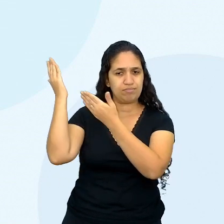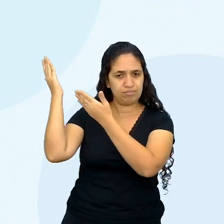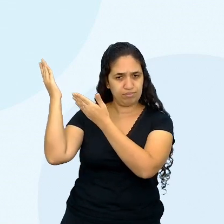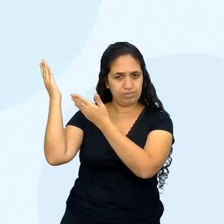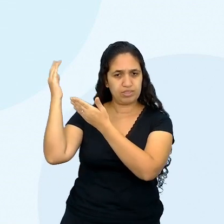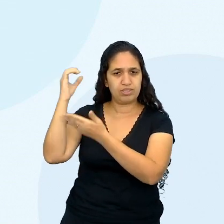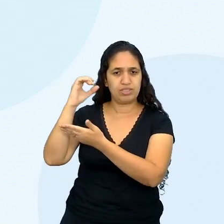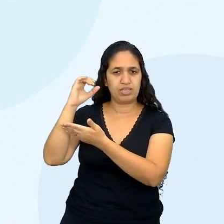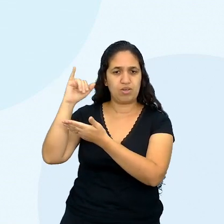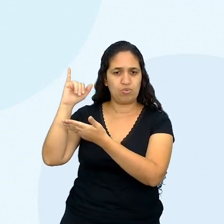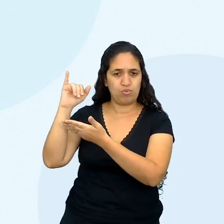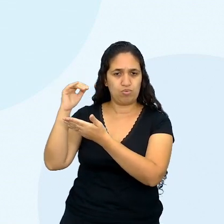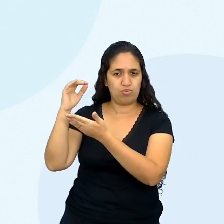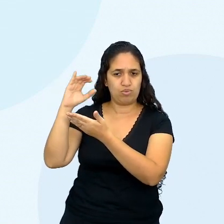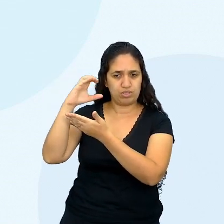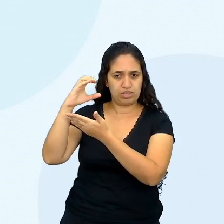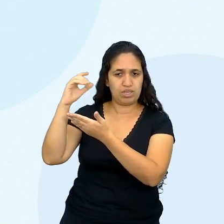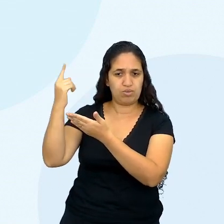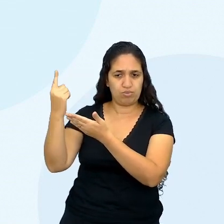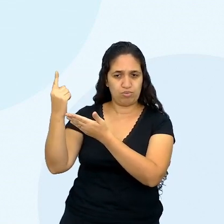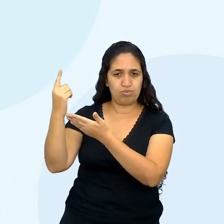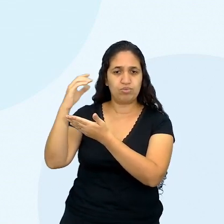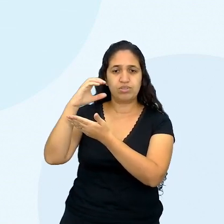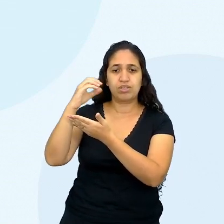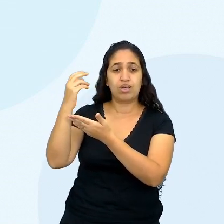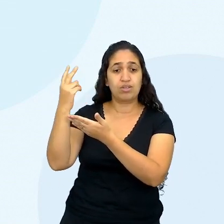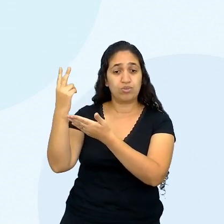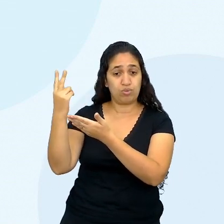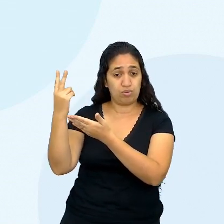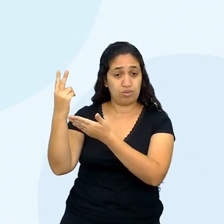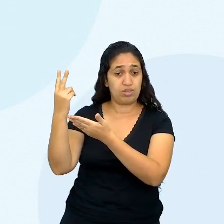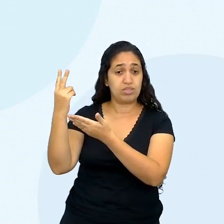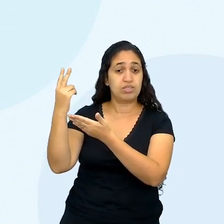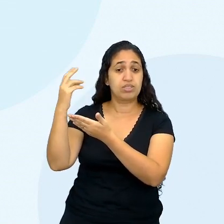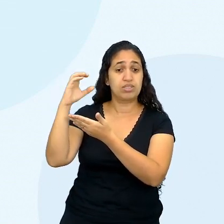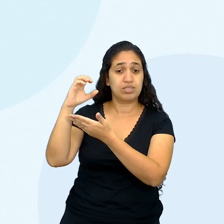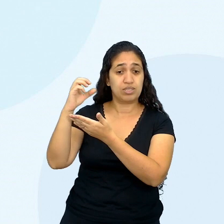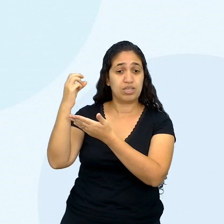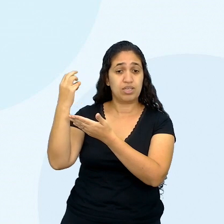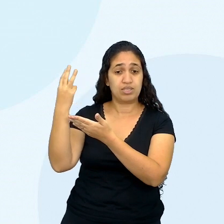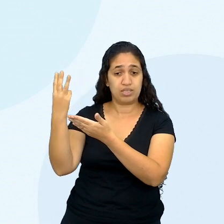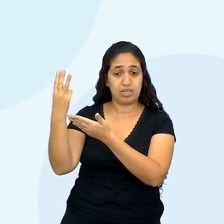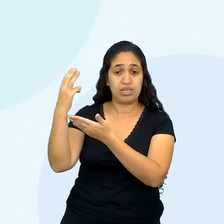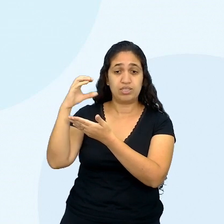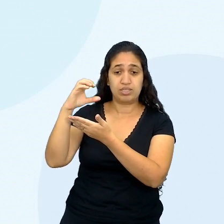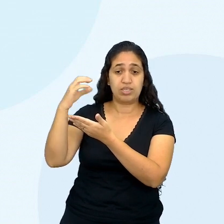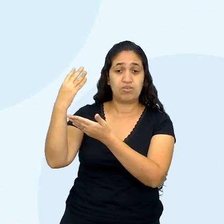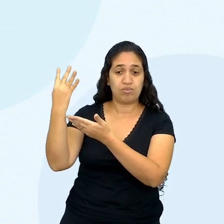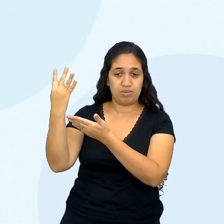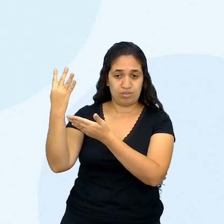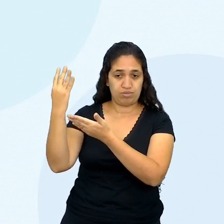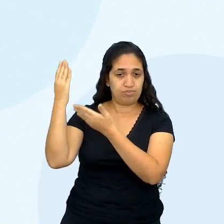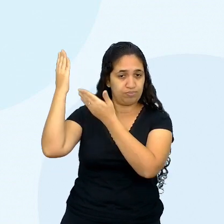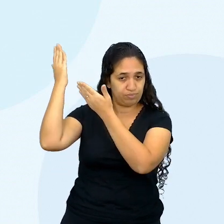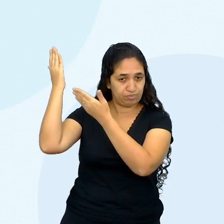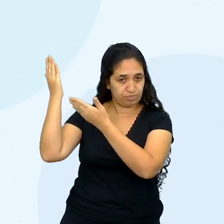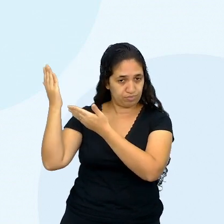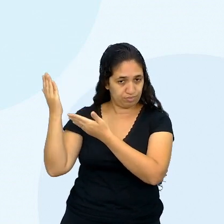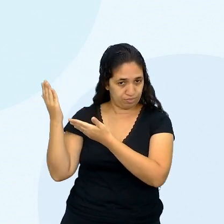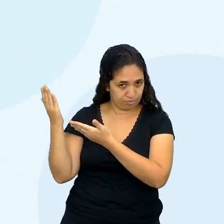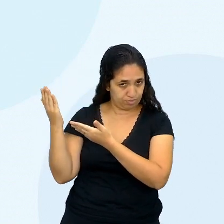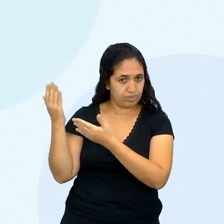tropicais, energias limpas, estatísticas de saúde pública no meio ambiente, água, solvente universal. Esses componentes,